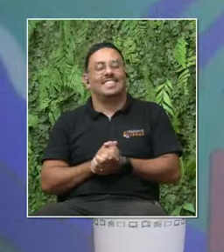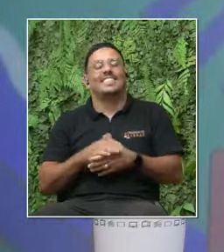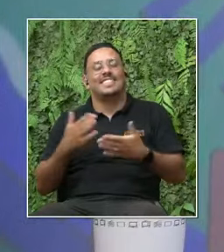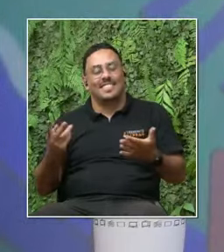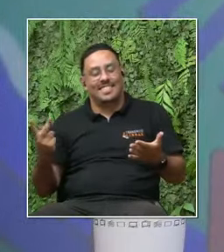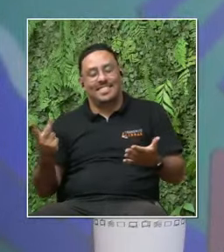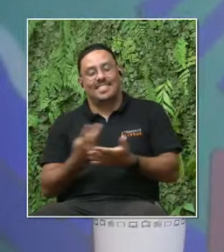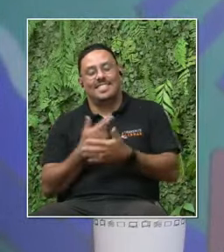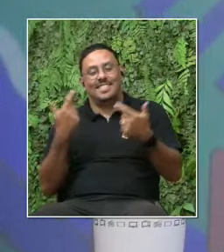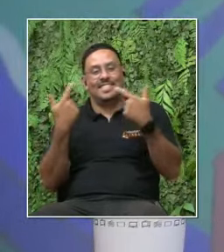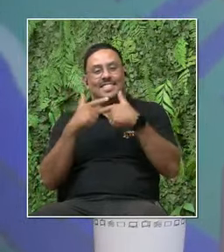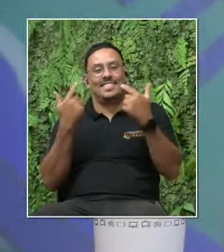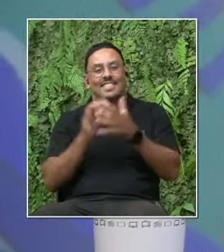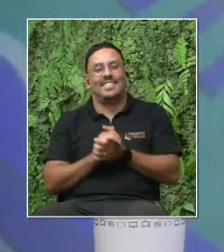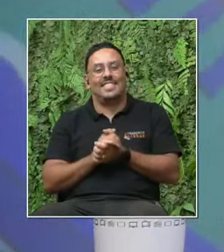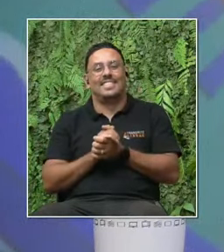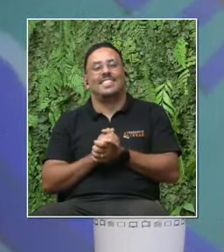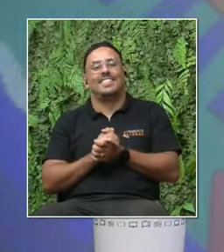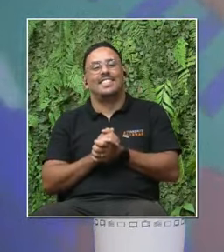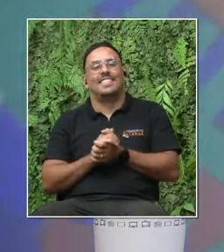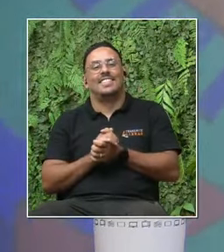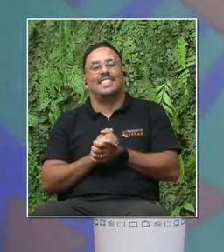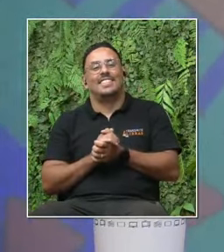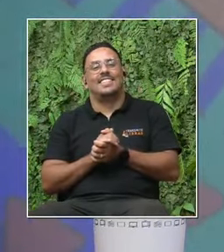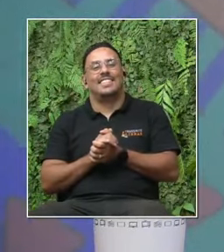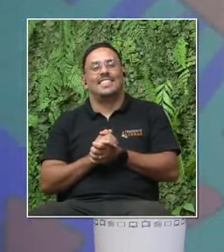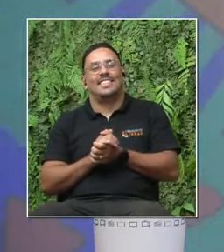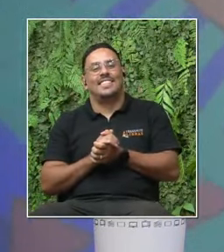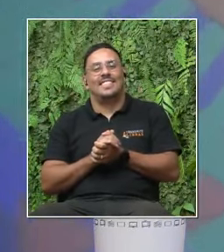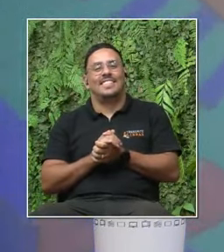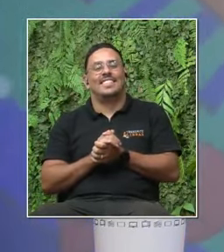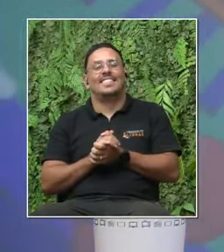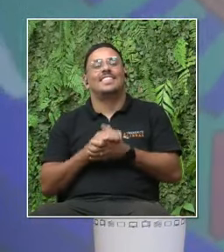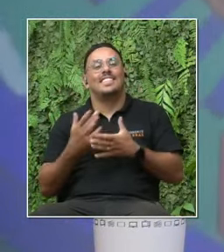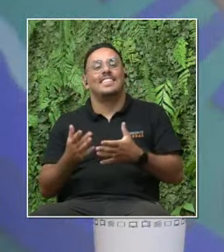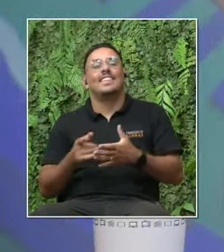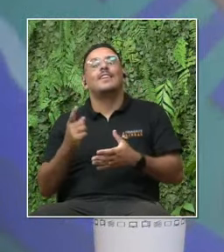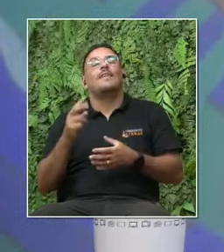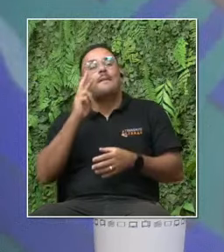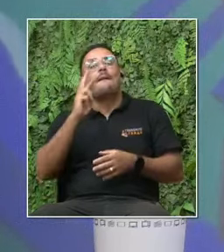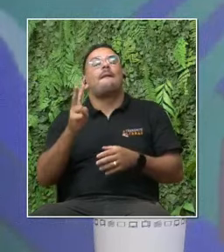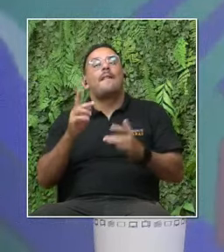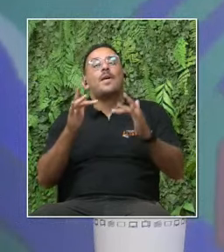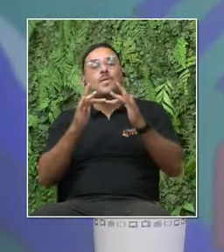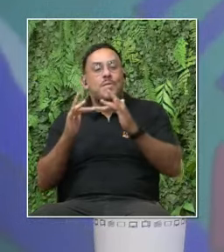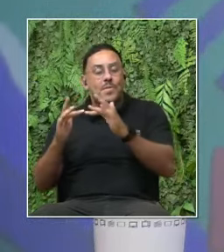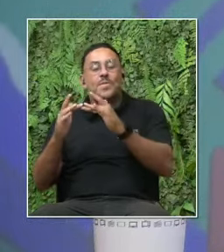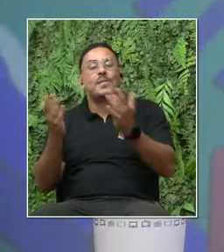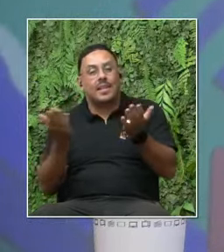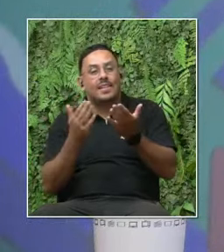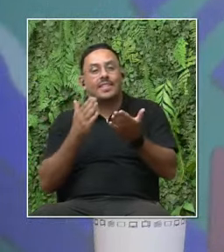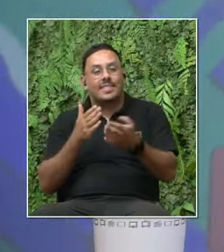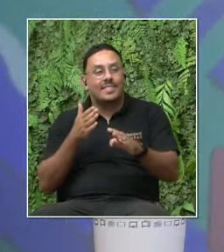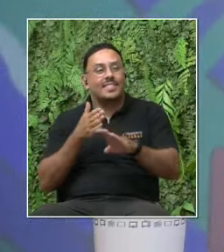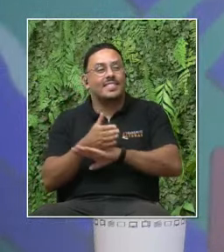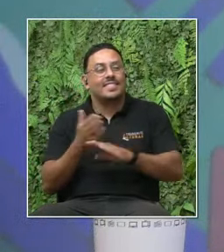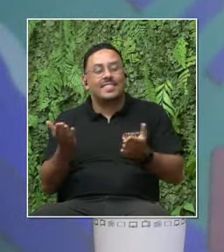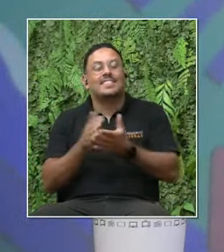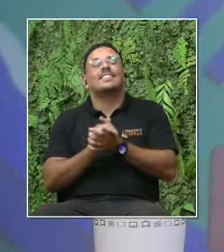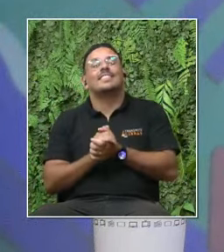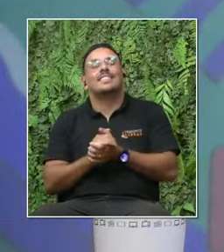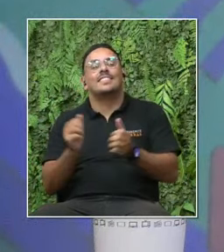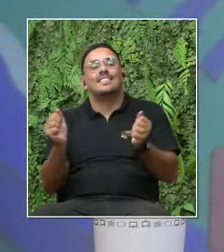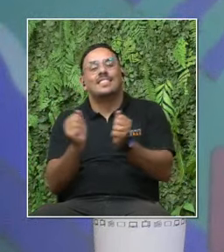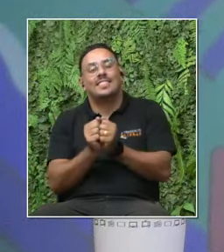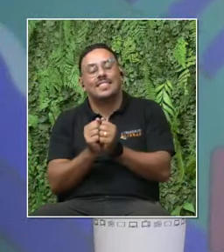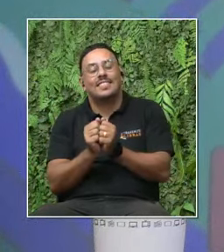acontece aí você vai no jogo né seguinte você que está se conectando conosco você que